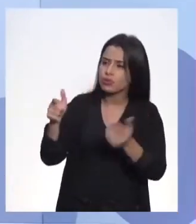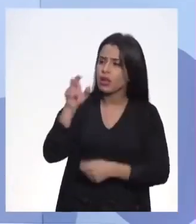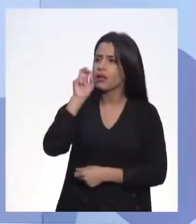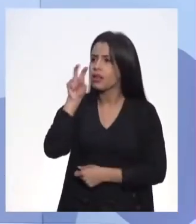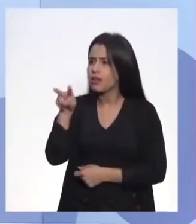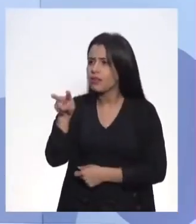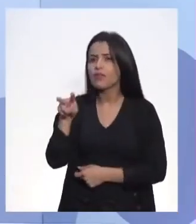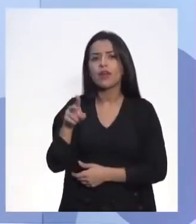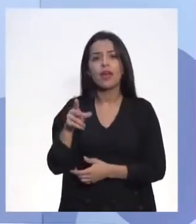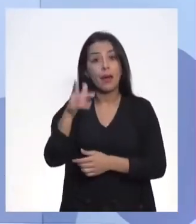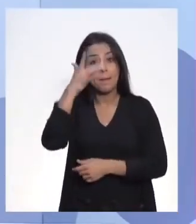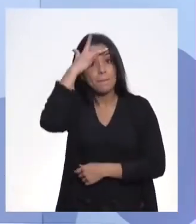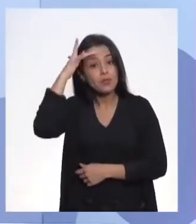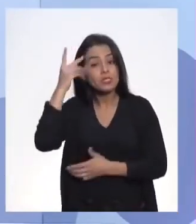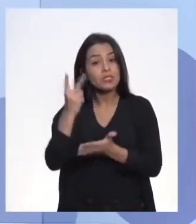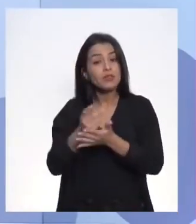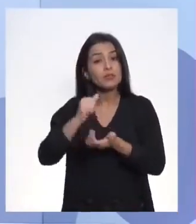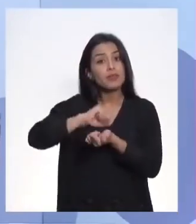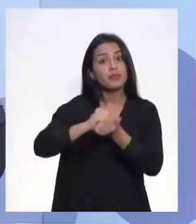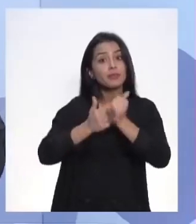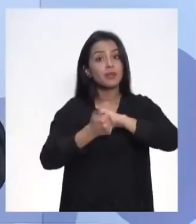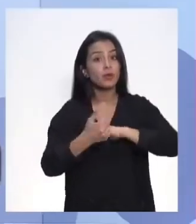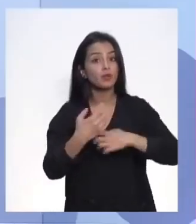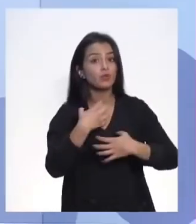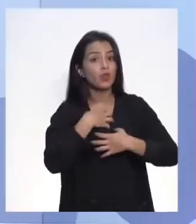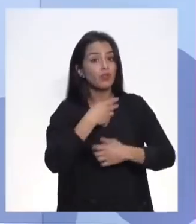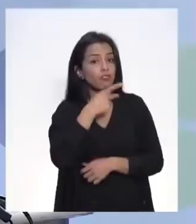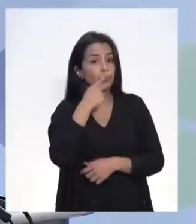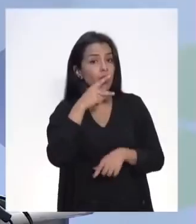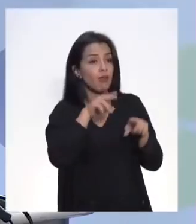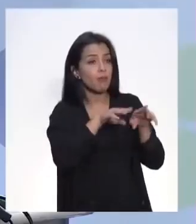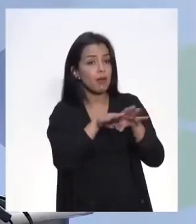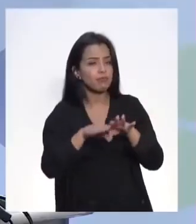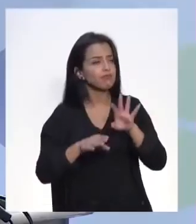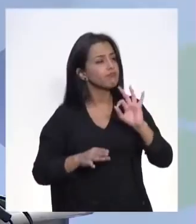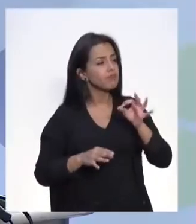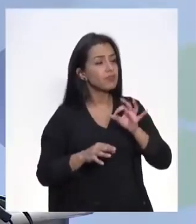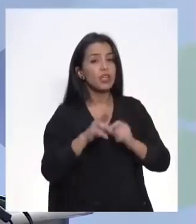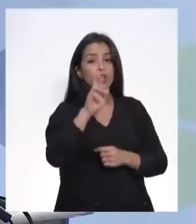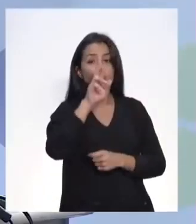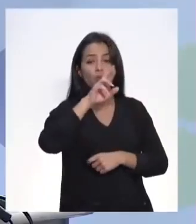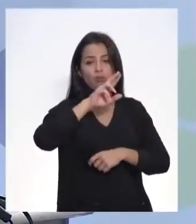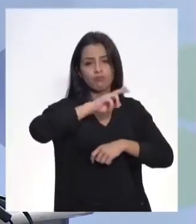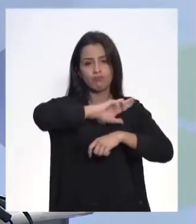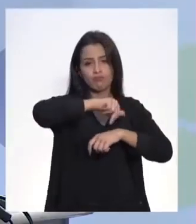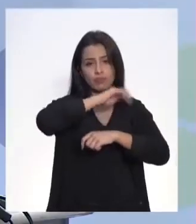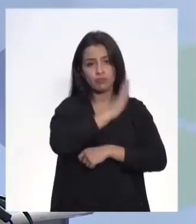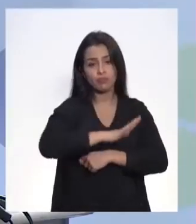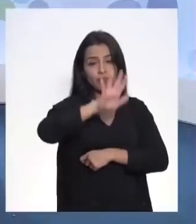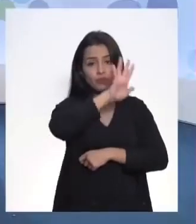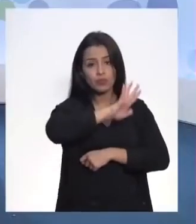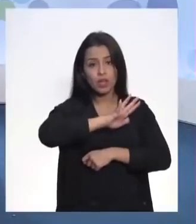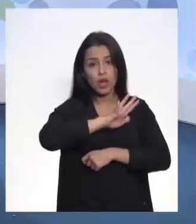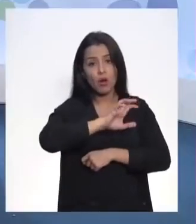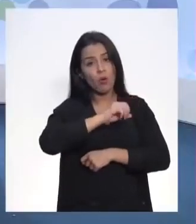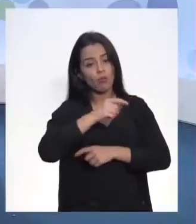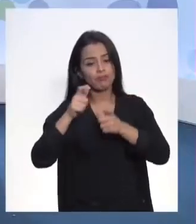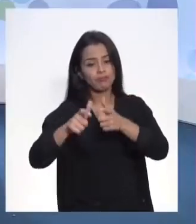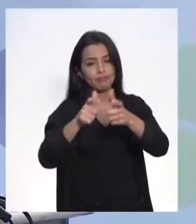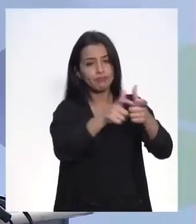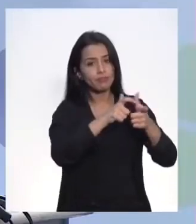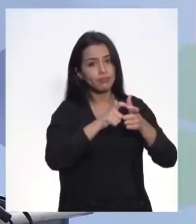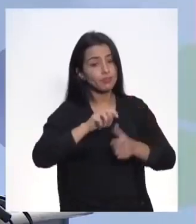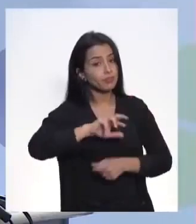de falar para ficar mais bonito. E o regional não está errado, porque na verdade, assim, às vezes é só uma palavra que